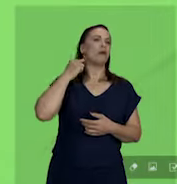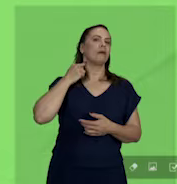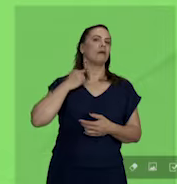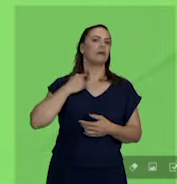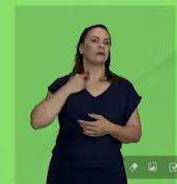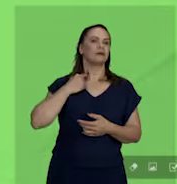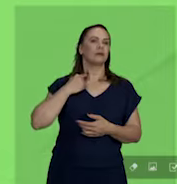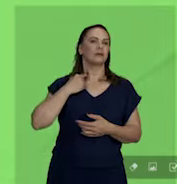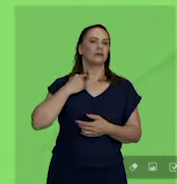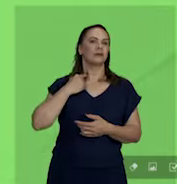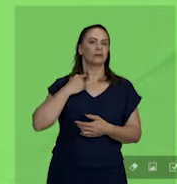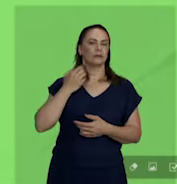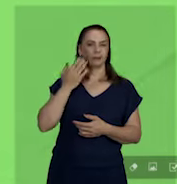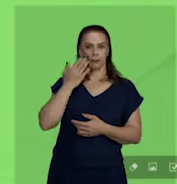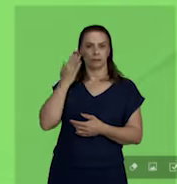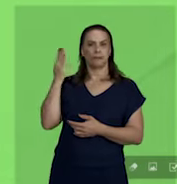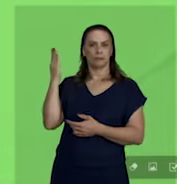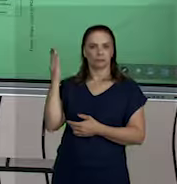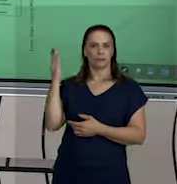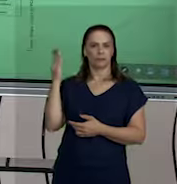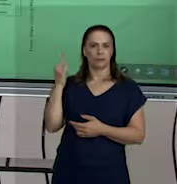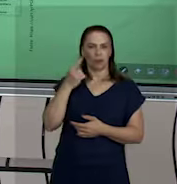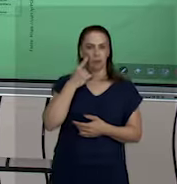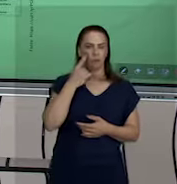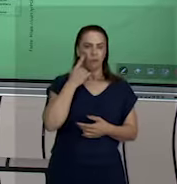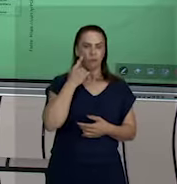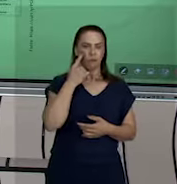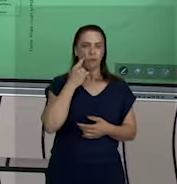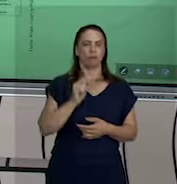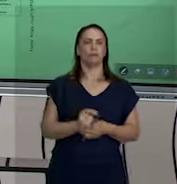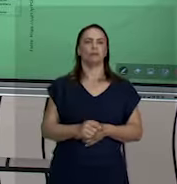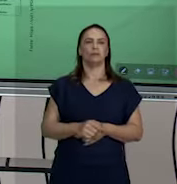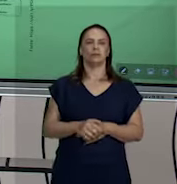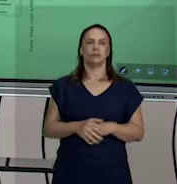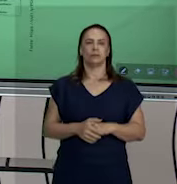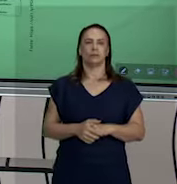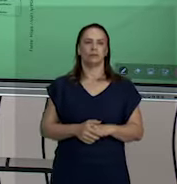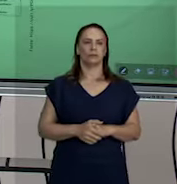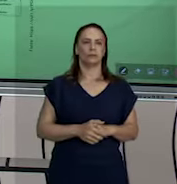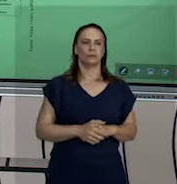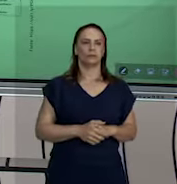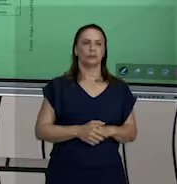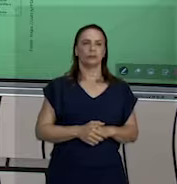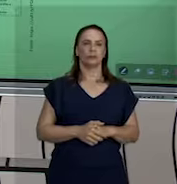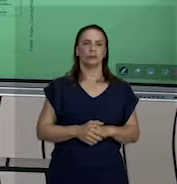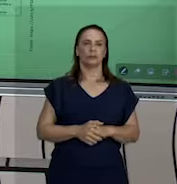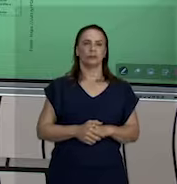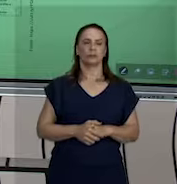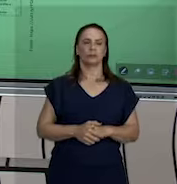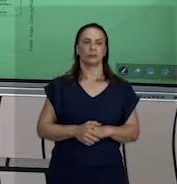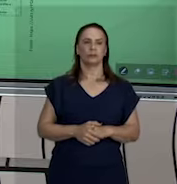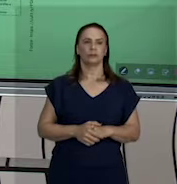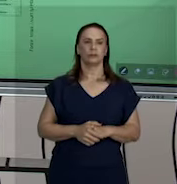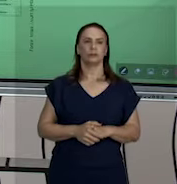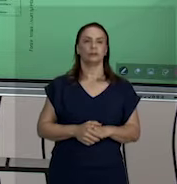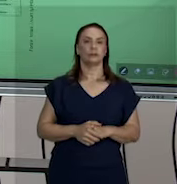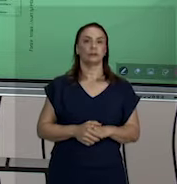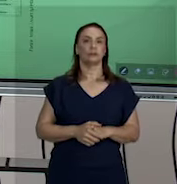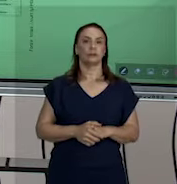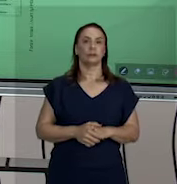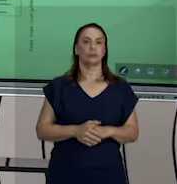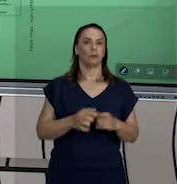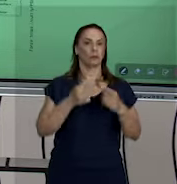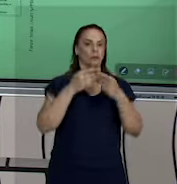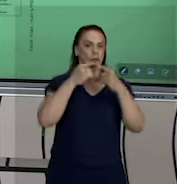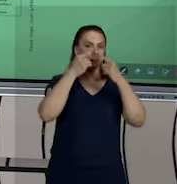diminuir um pouquinho a espessura da minha caneta. Aqui para o lado de cá, lado de trás, né?